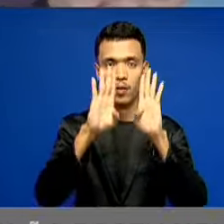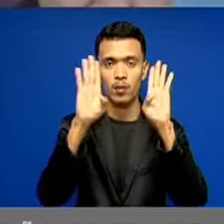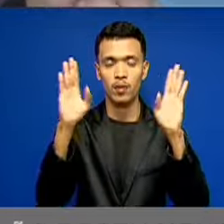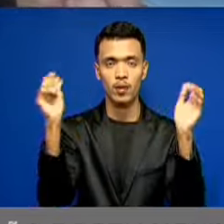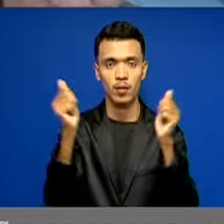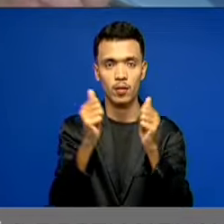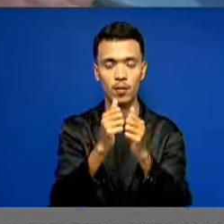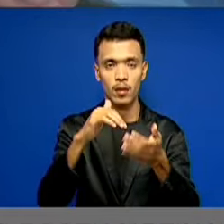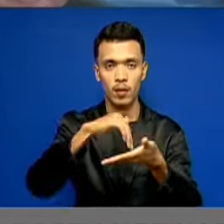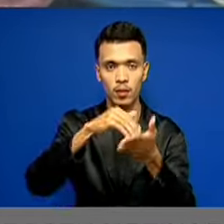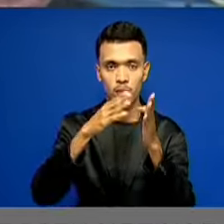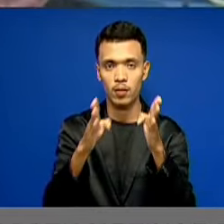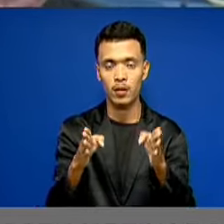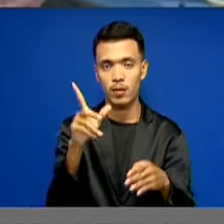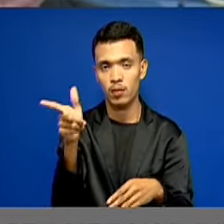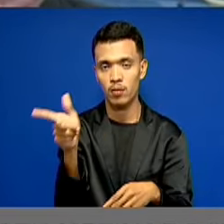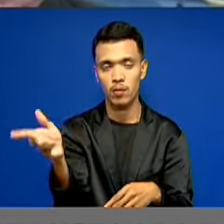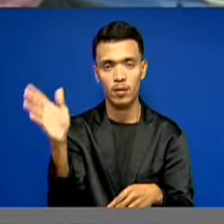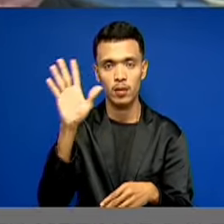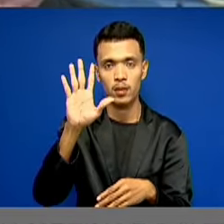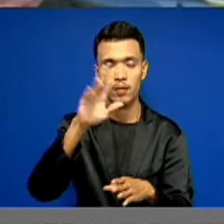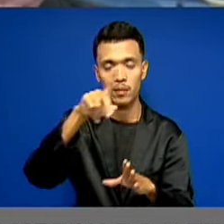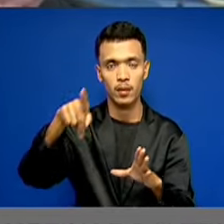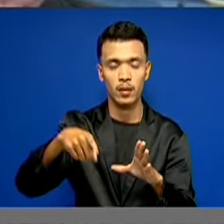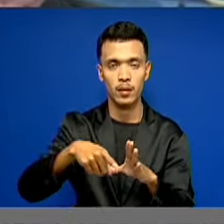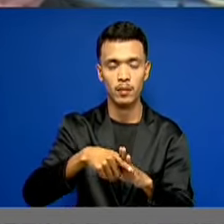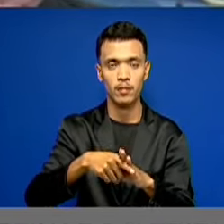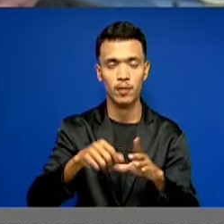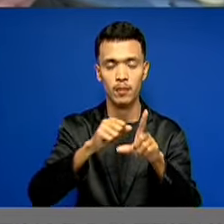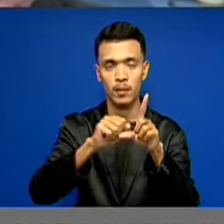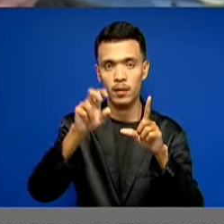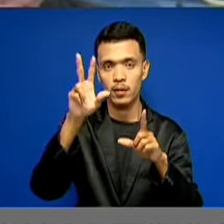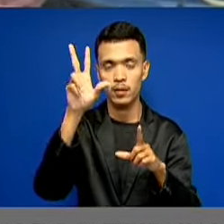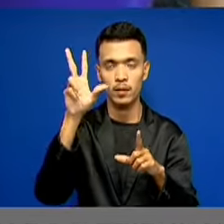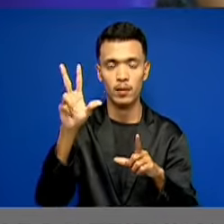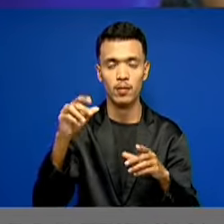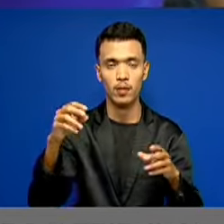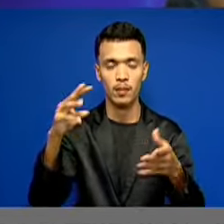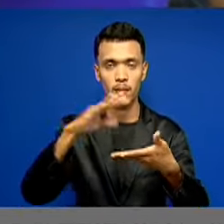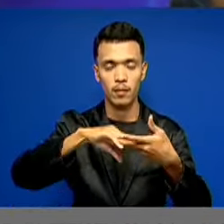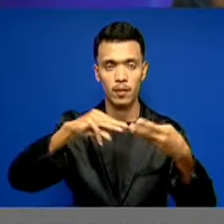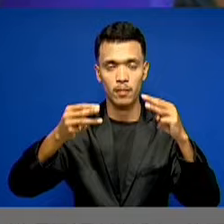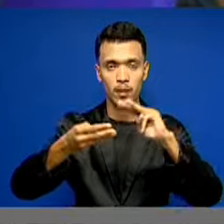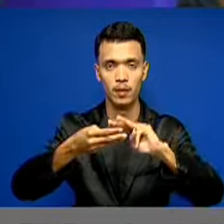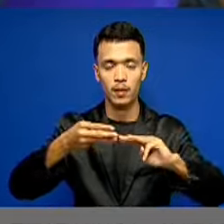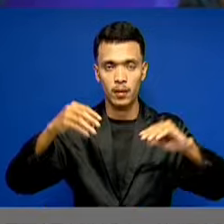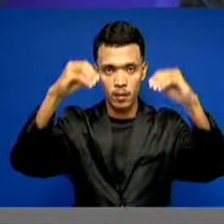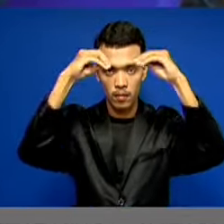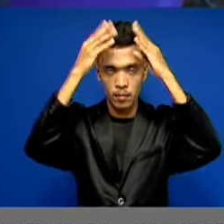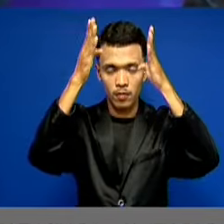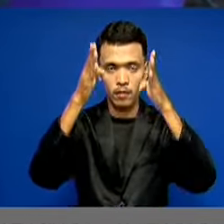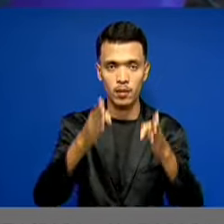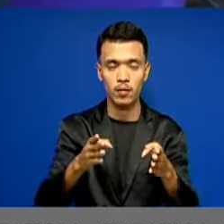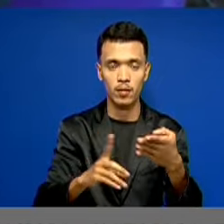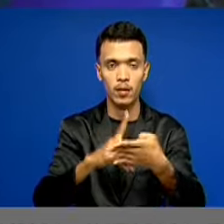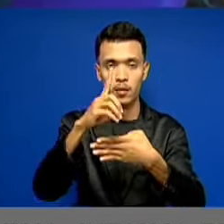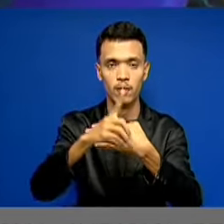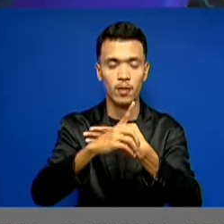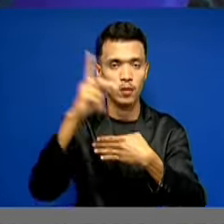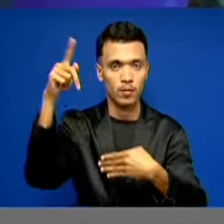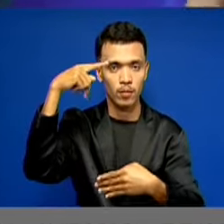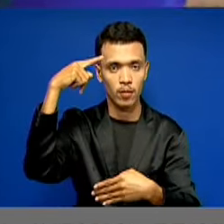estudante Ruanulo Racing Lima afim participa curso mestrado e a área matemática professores desenvolvimento político